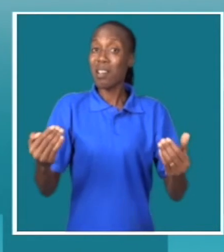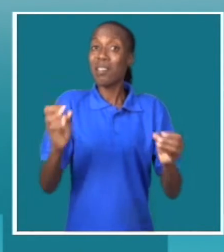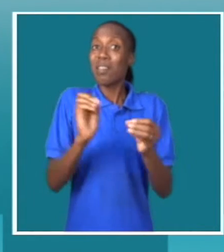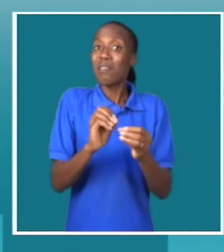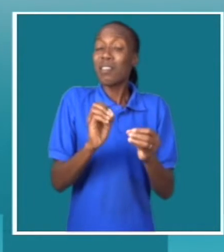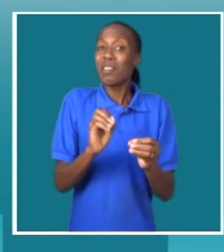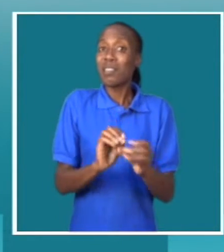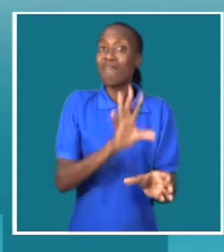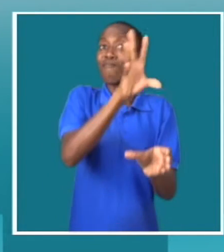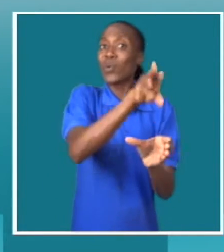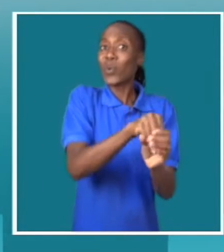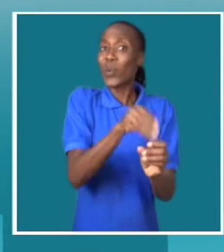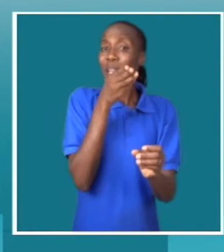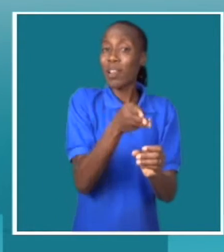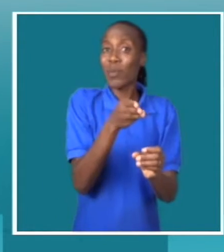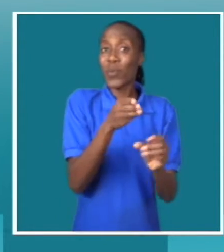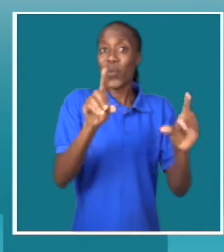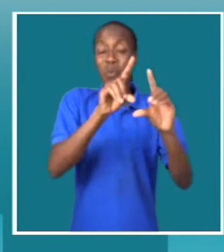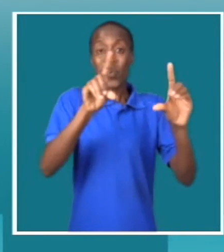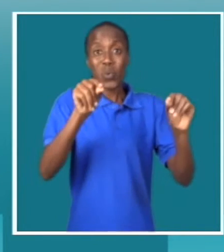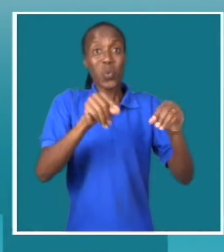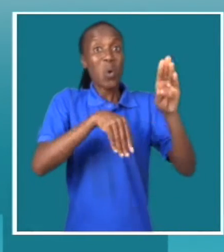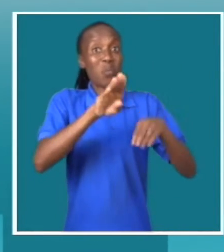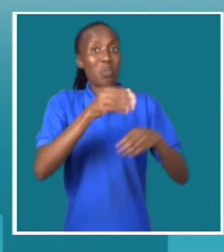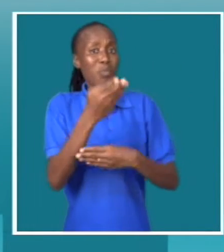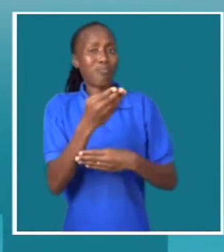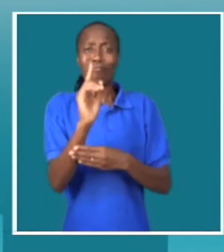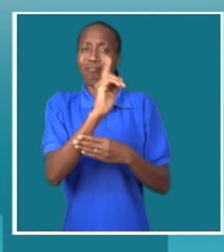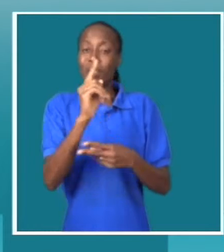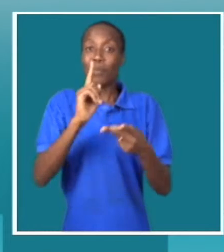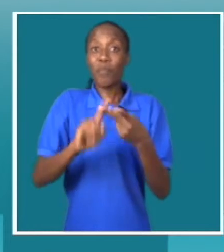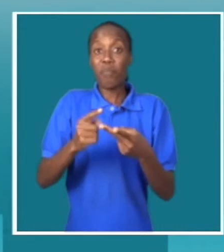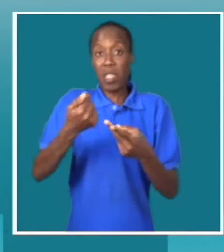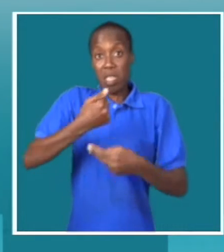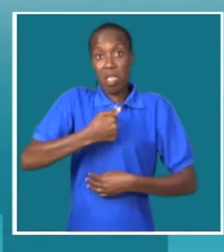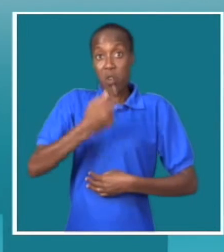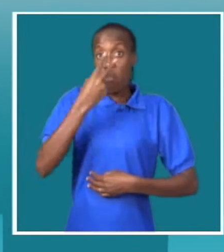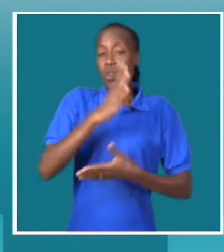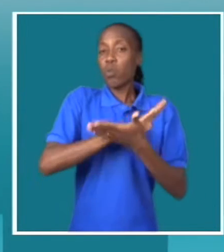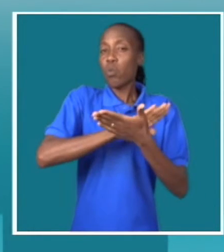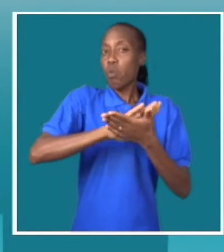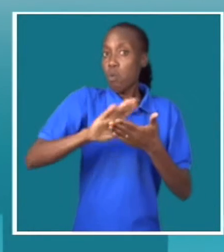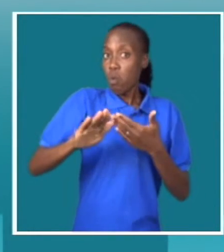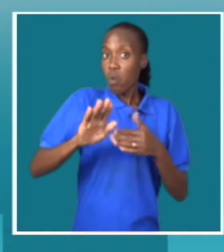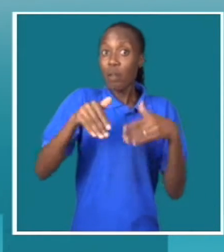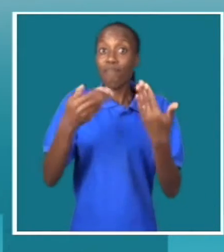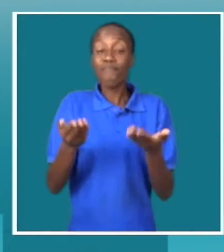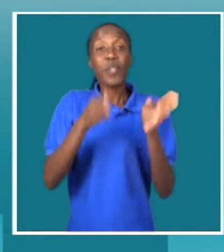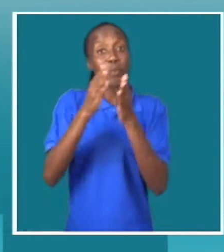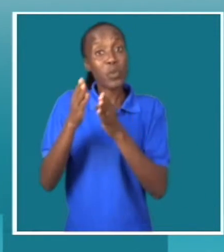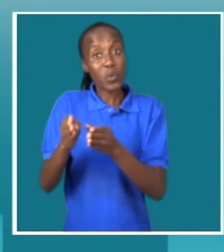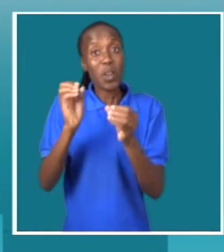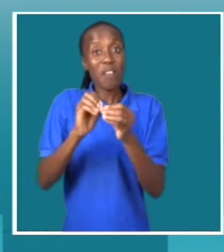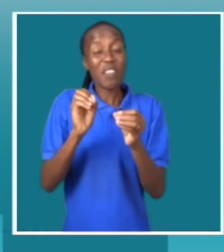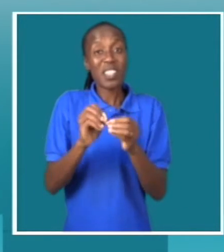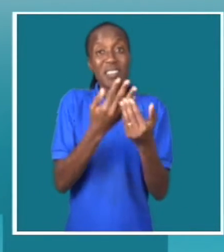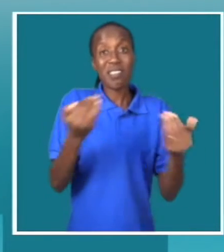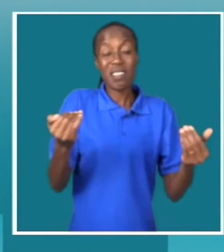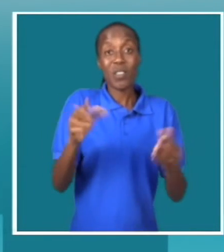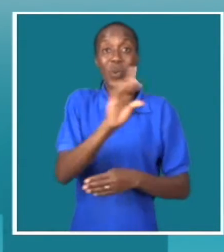cooperativa, porque não é sempre que as nossas crianças são incluídas neste tipo de iniciativa. Absolutamente nunca